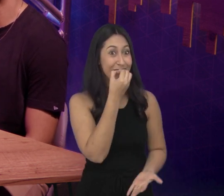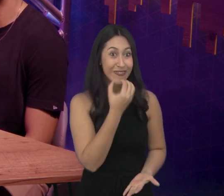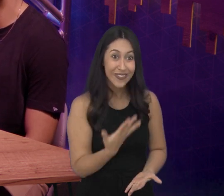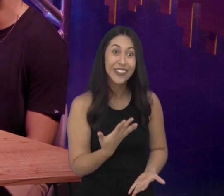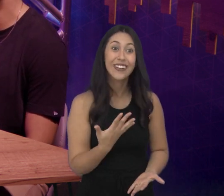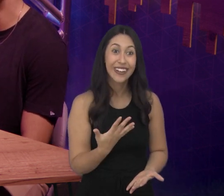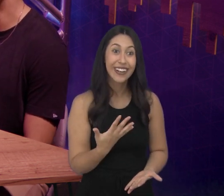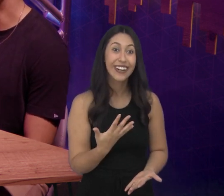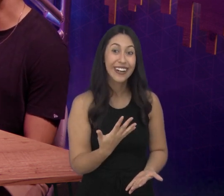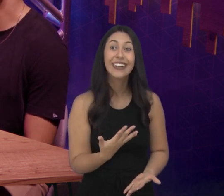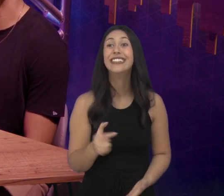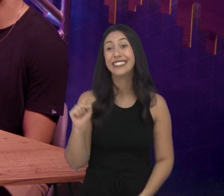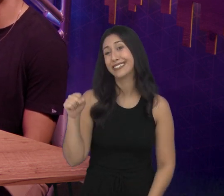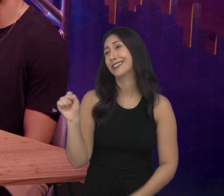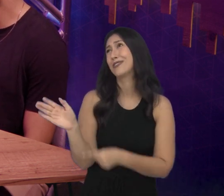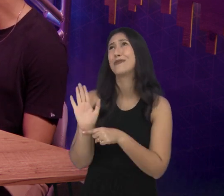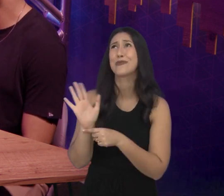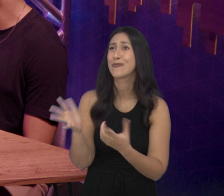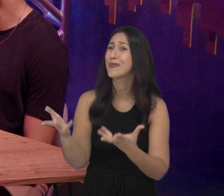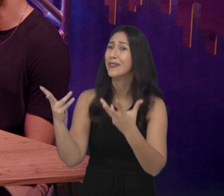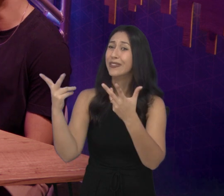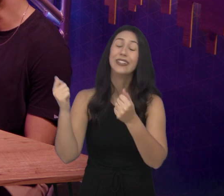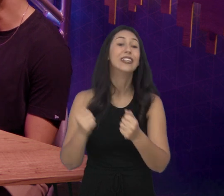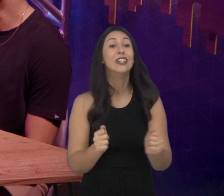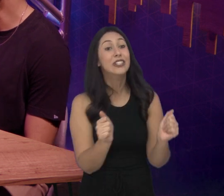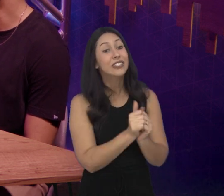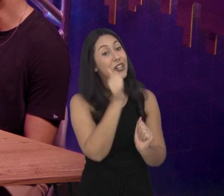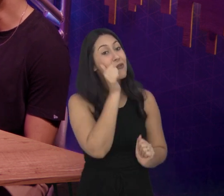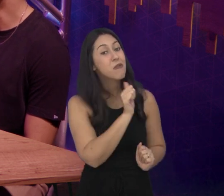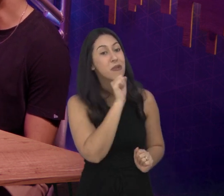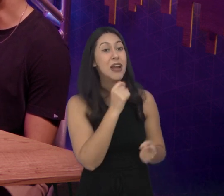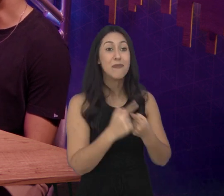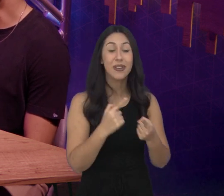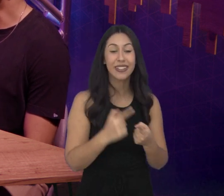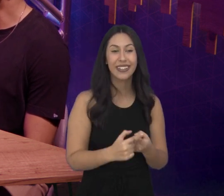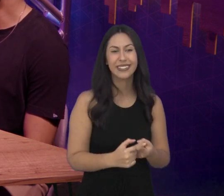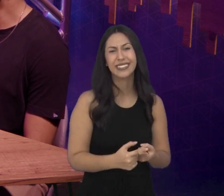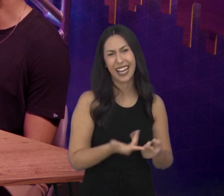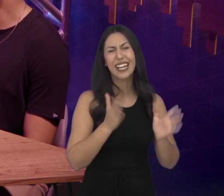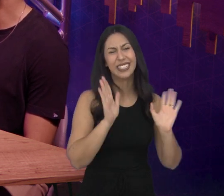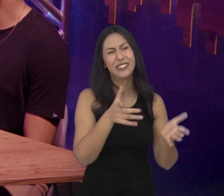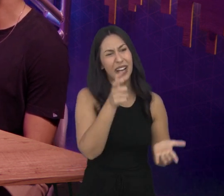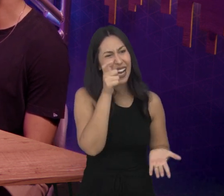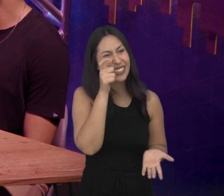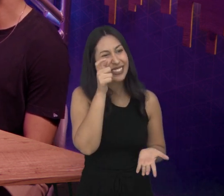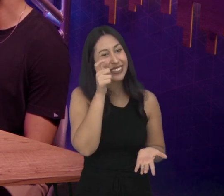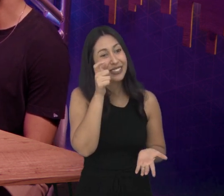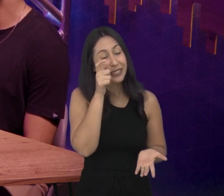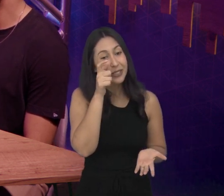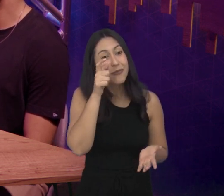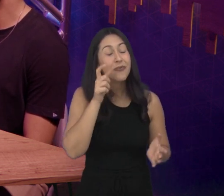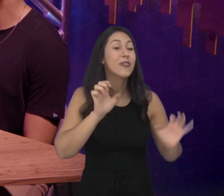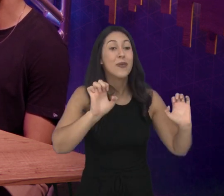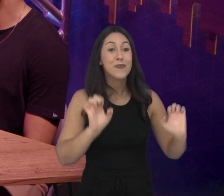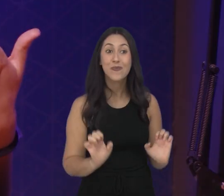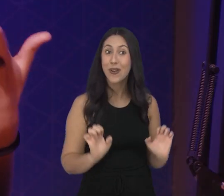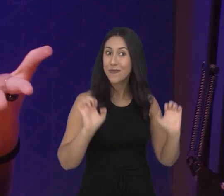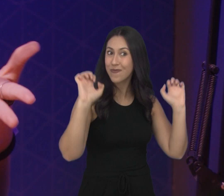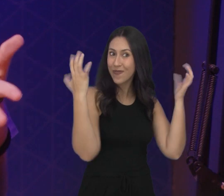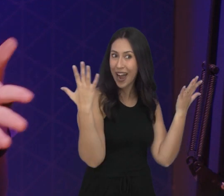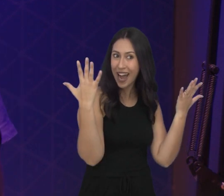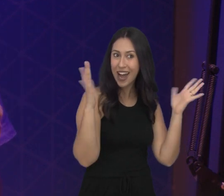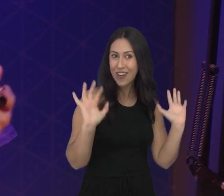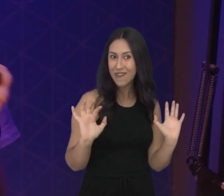achei muito bom. O diálogo que ela tem com a mãe dela. Porque ela vai dar lá a festinha, acho que todo mundo já assistiu, né? Ela vai dar